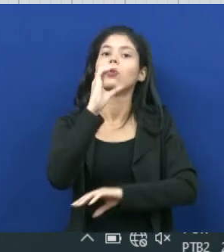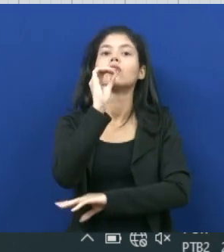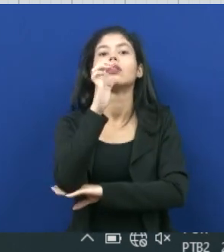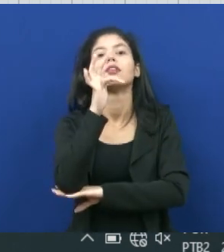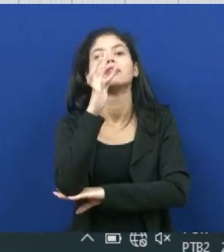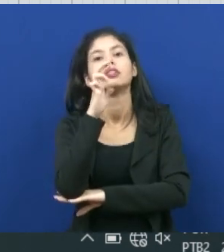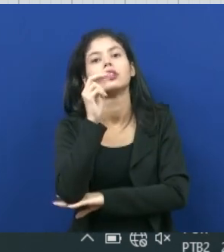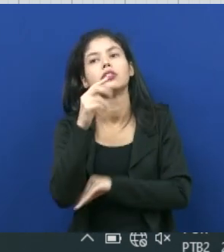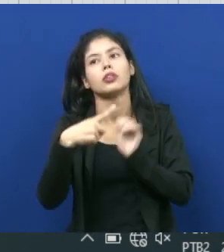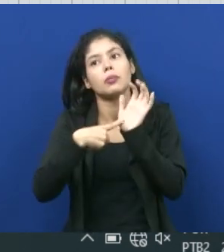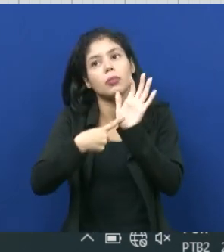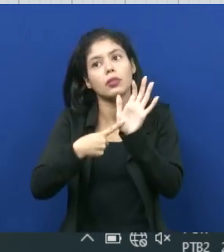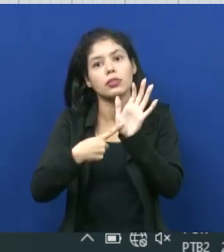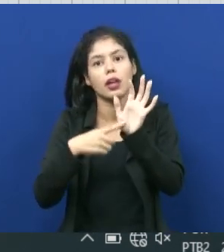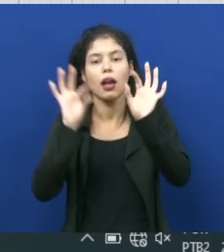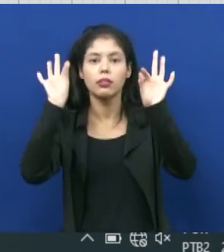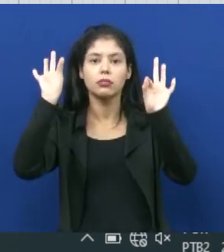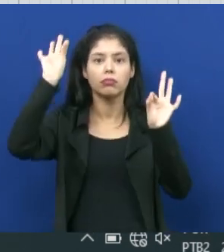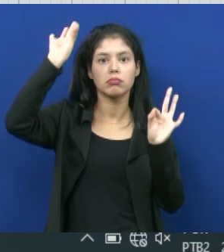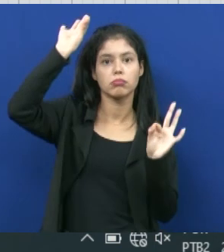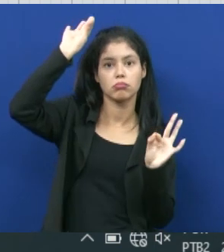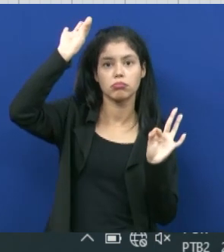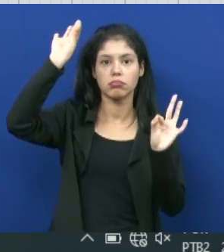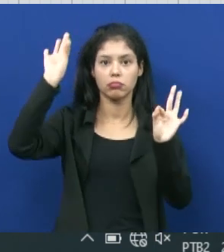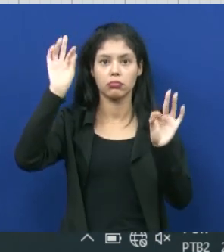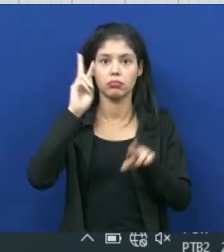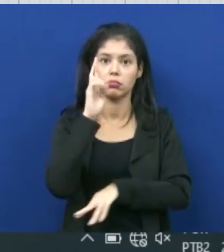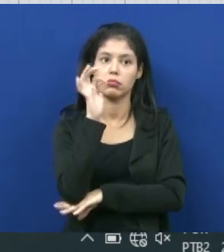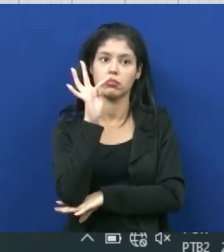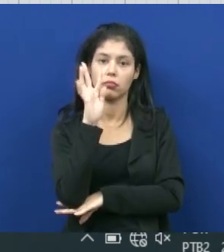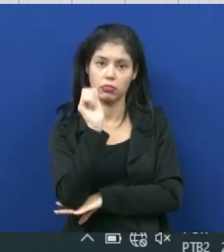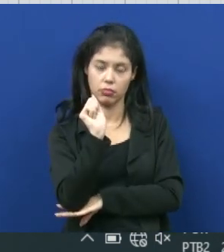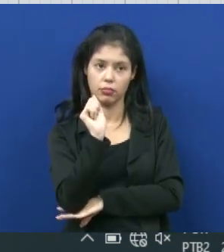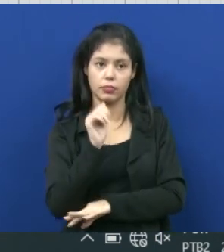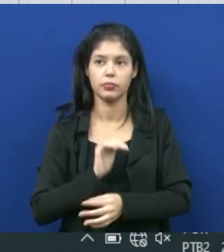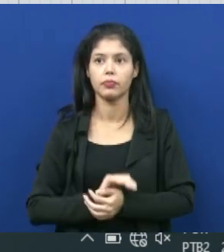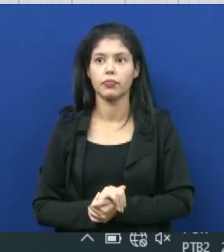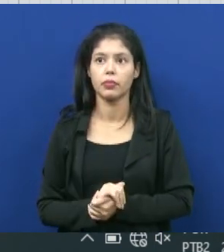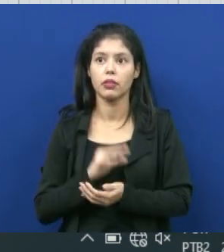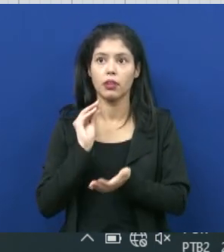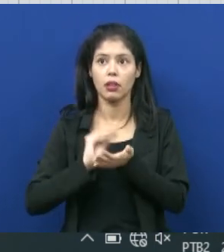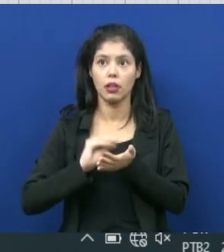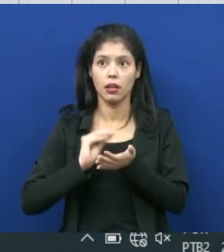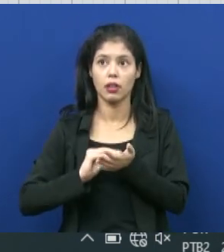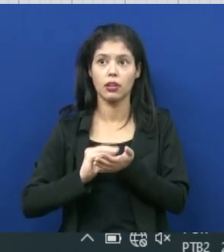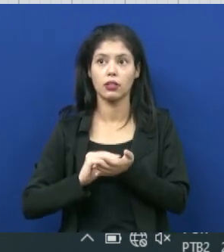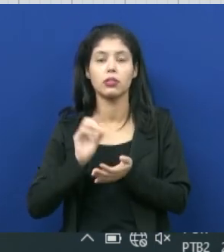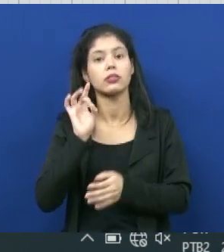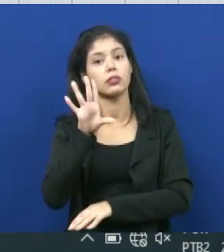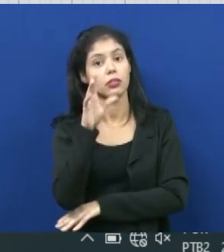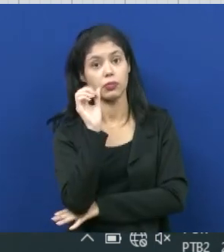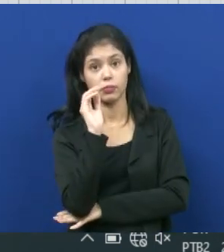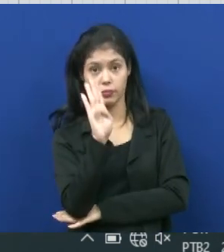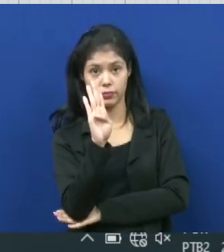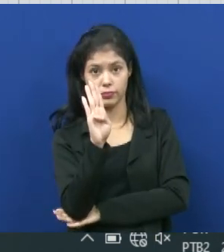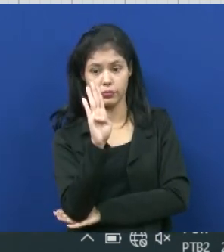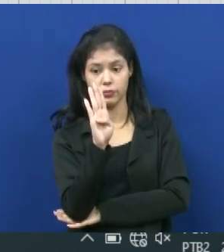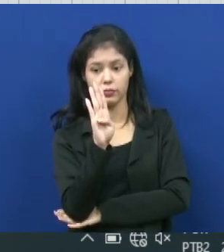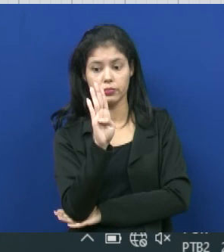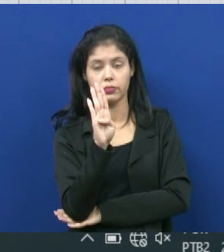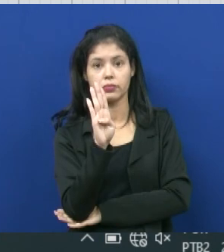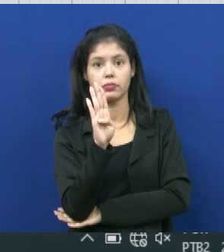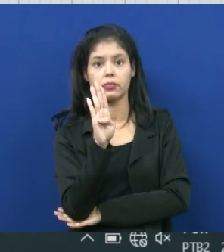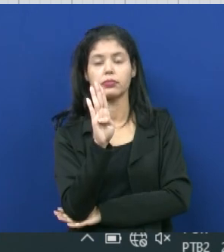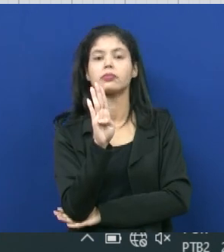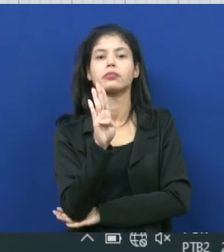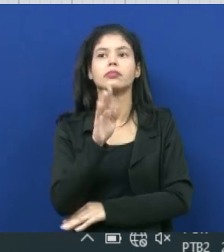nos fornece a inclinação da reta. Falta apenas, então, o termo B. O termo